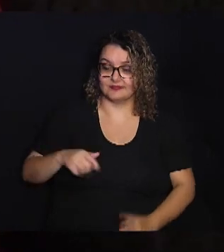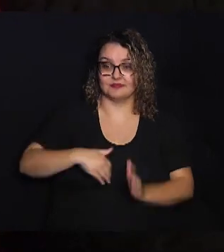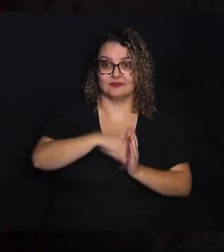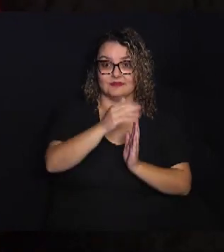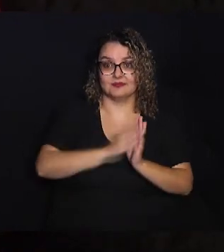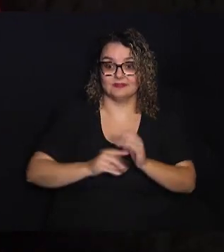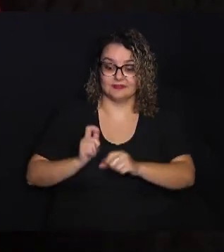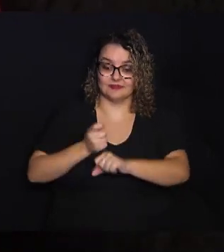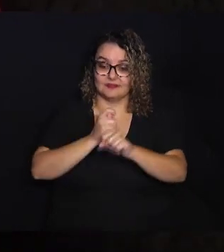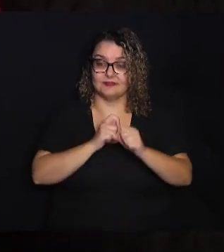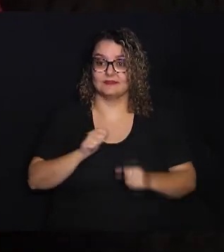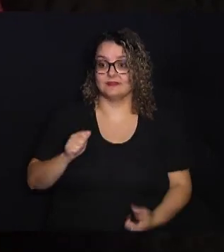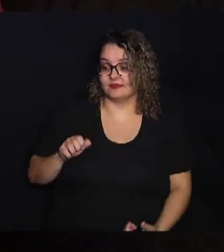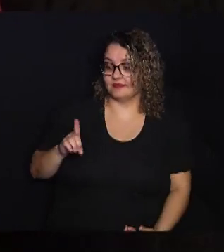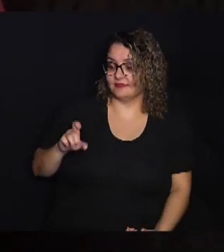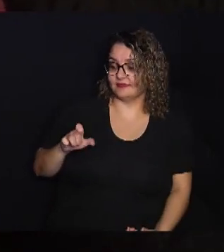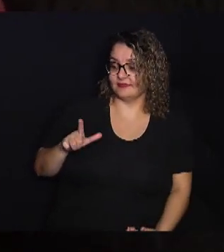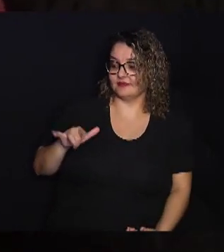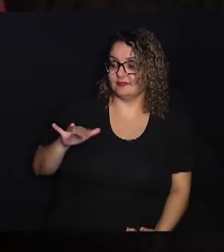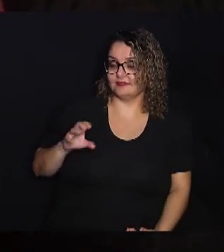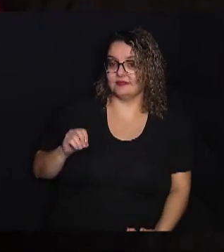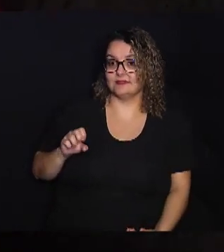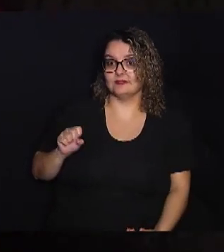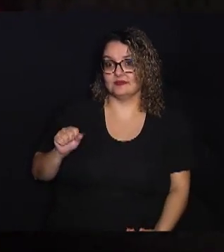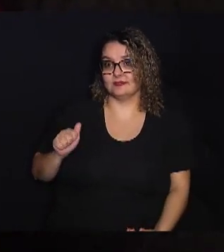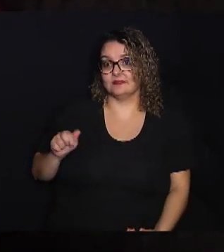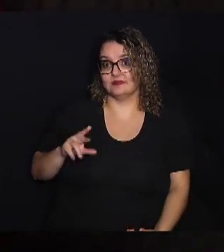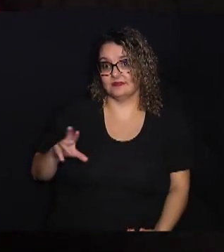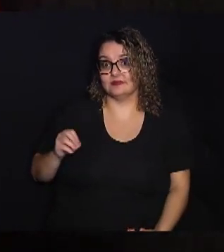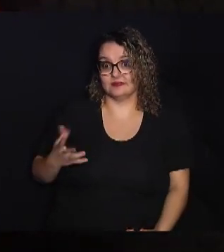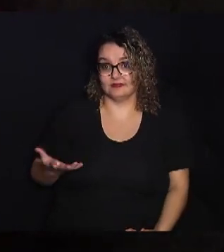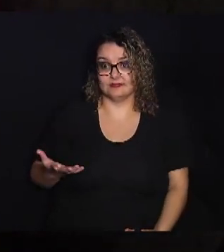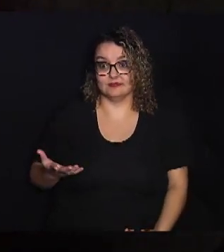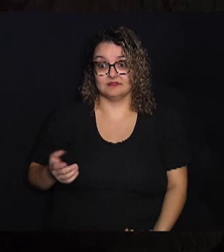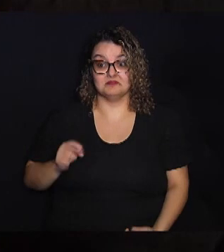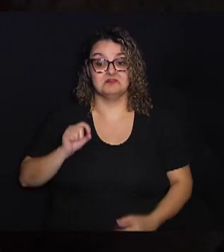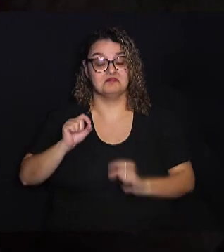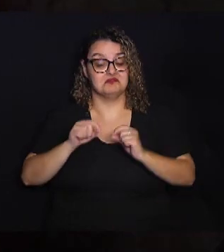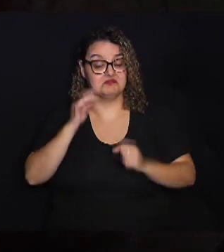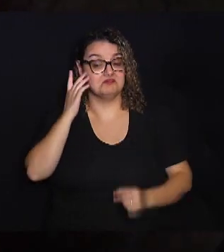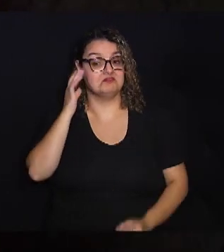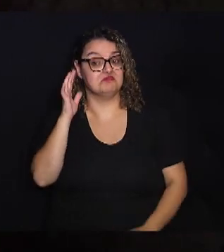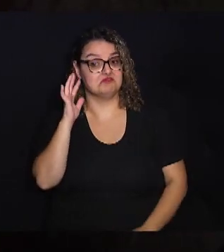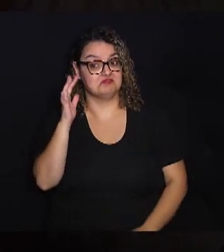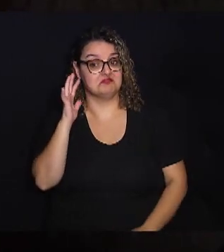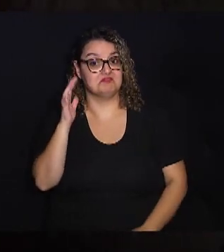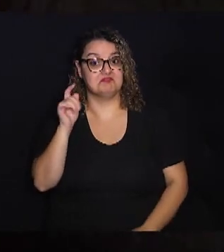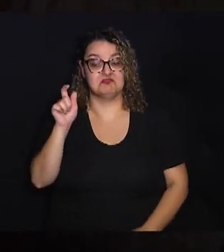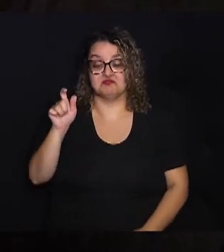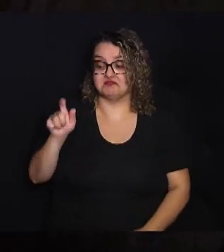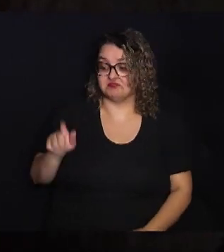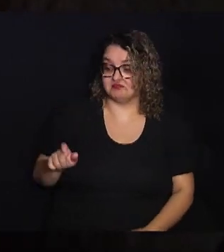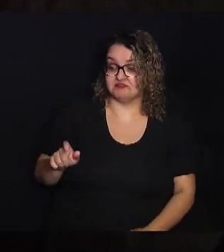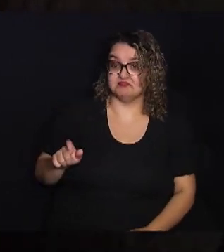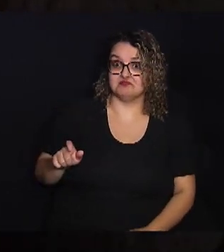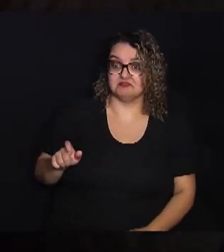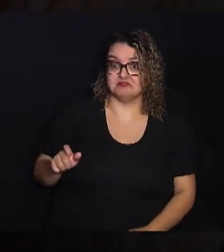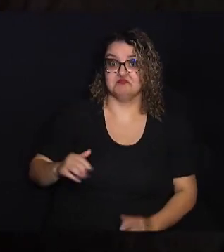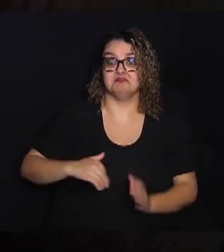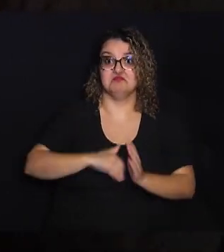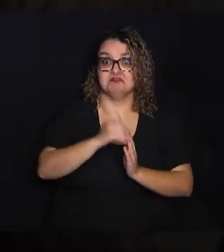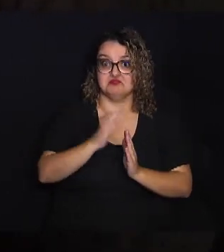escultor Adélio Sarro, né? Quem imaginaria um pintor de